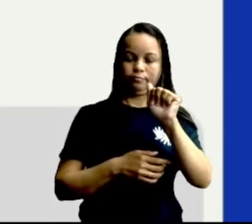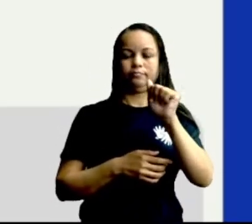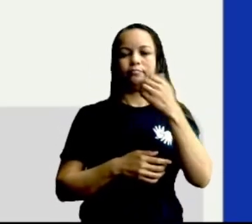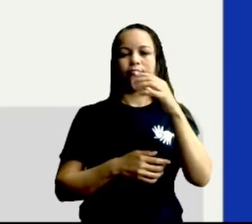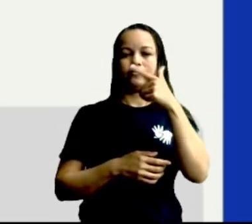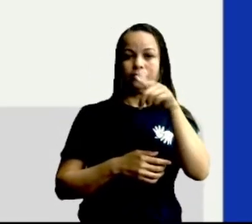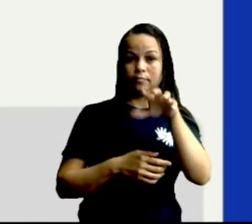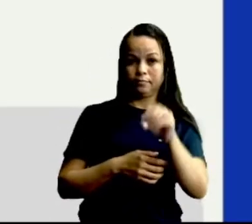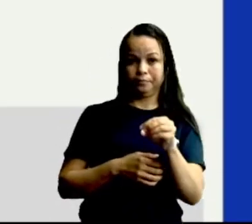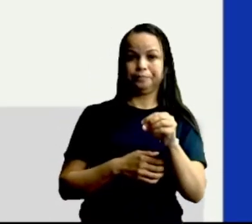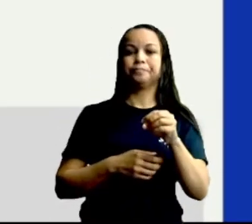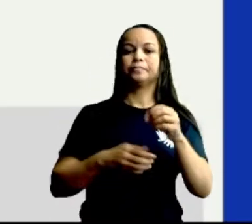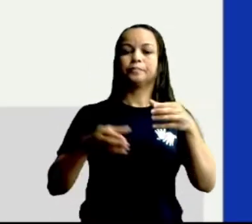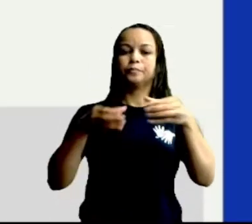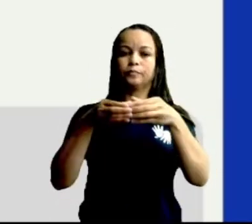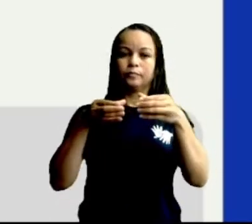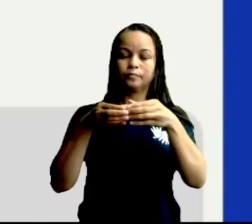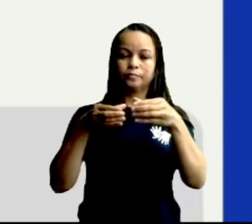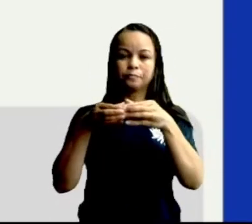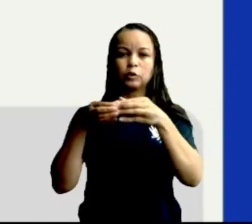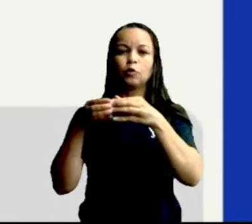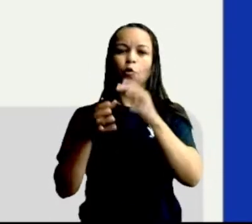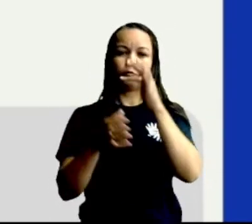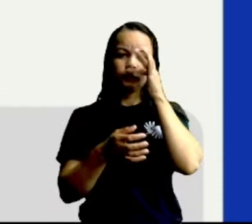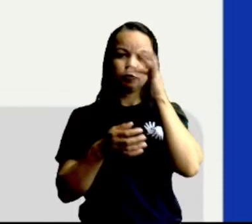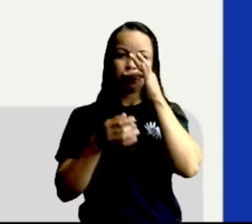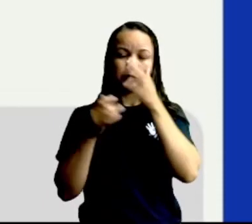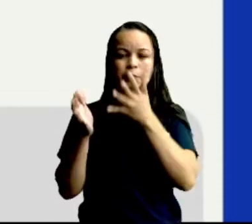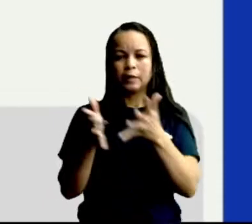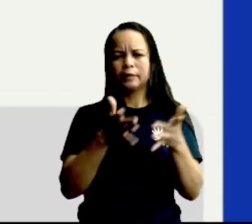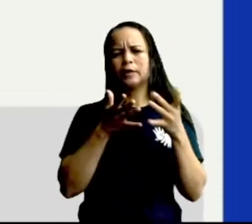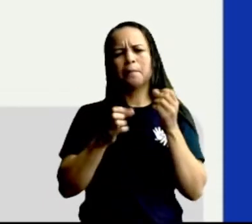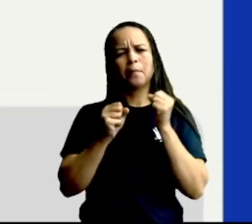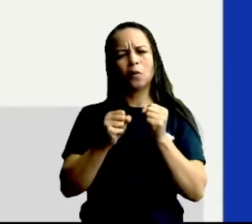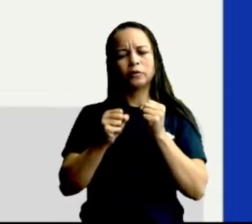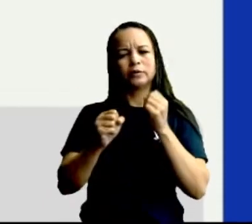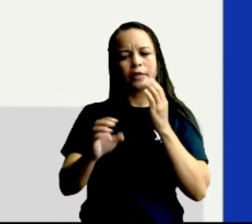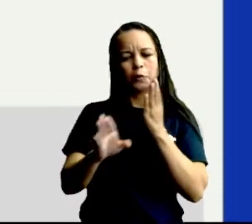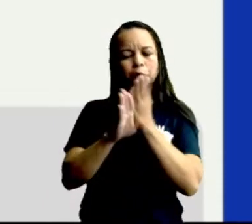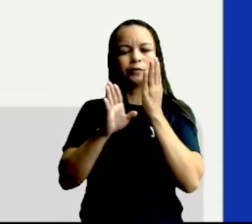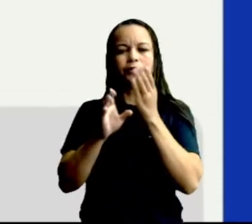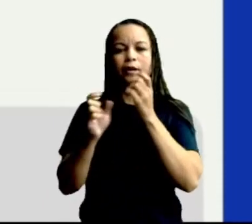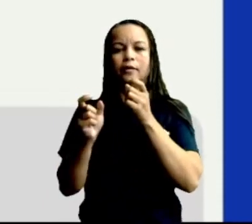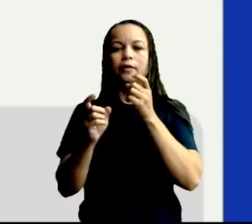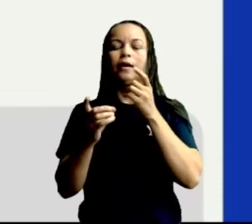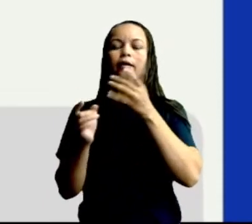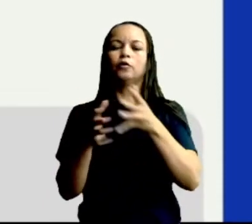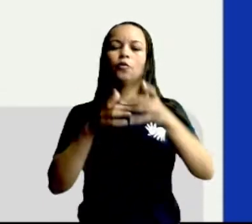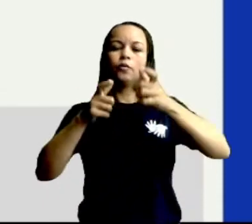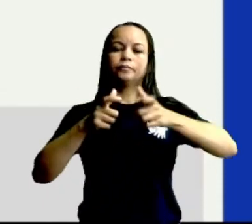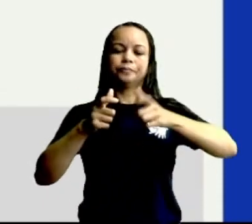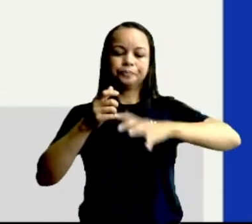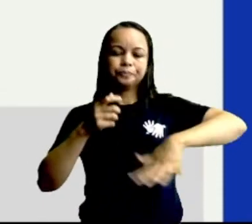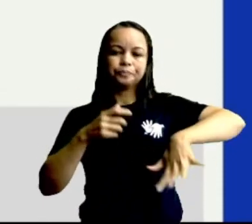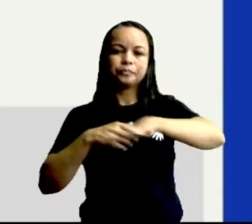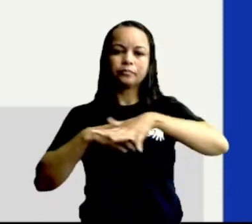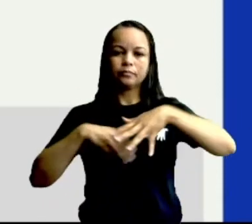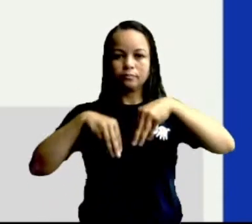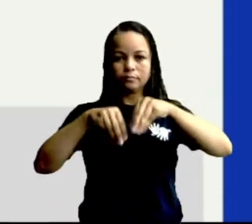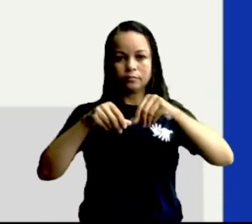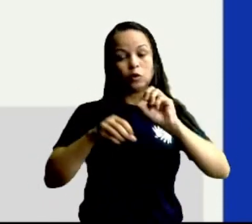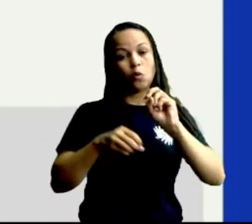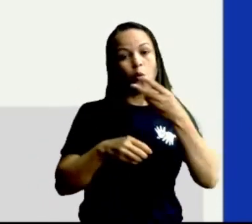vegetação, isso mesmo. Podem ser encontradas em ambiente terrestre ou